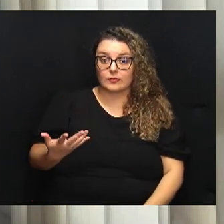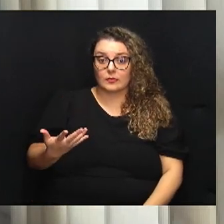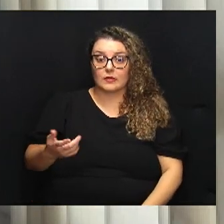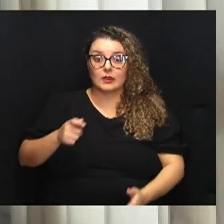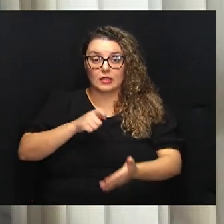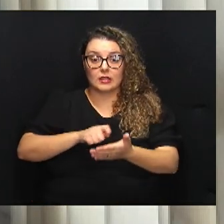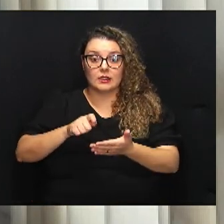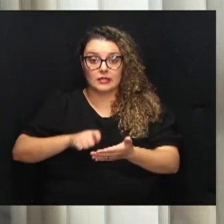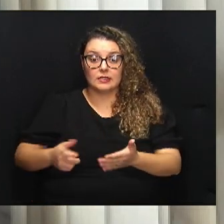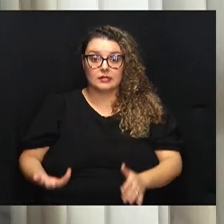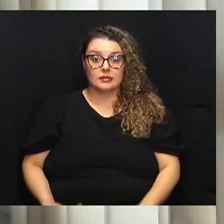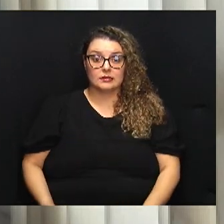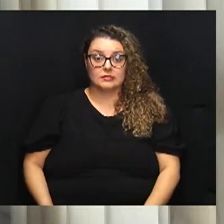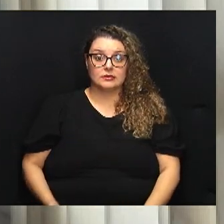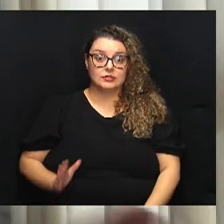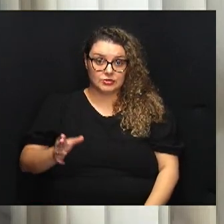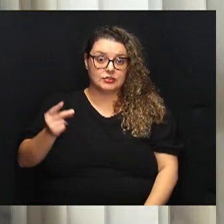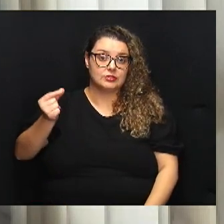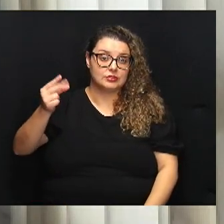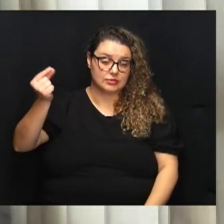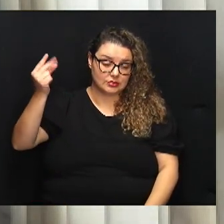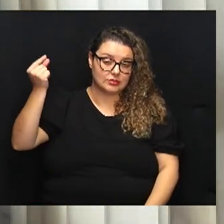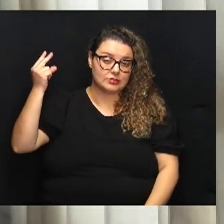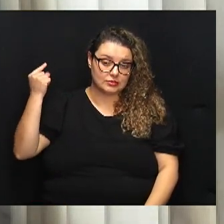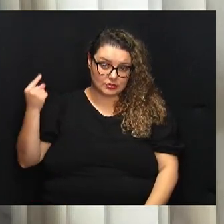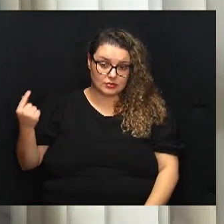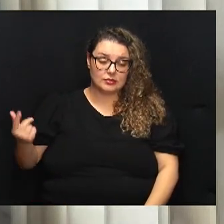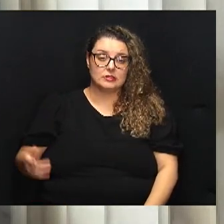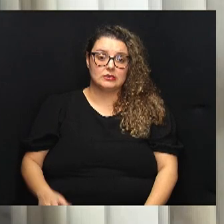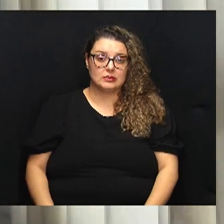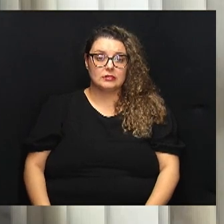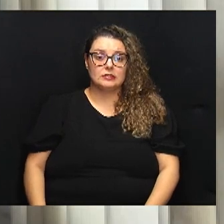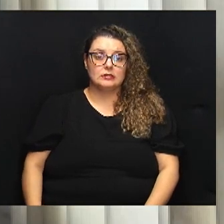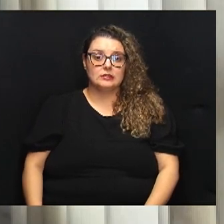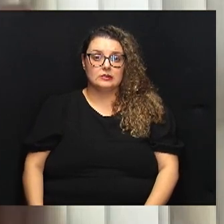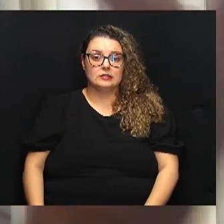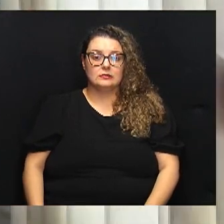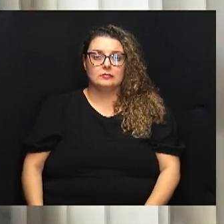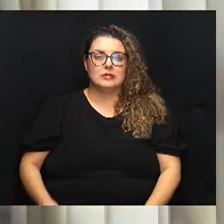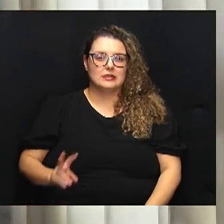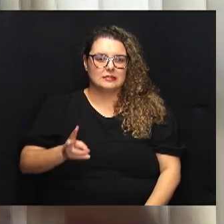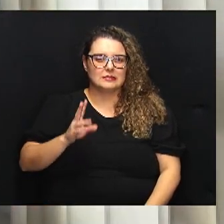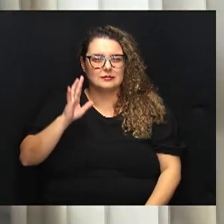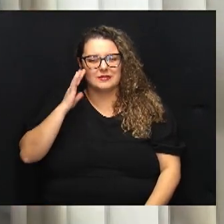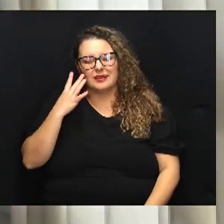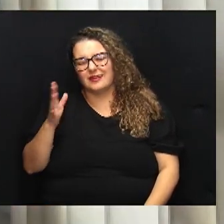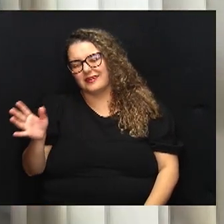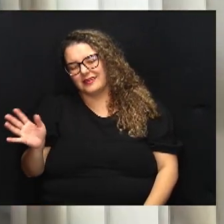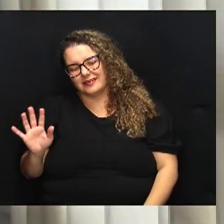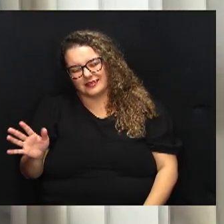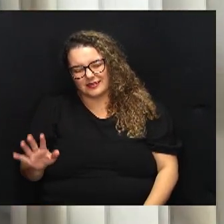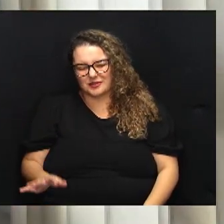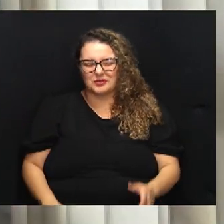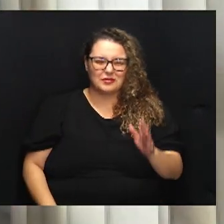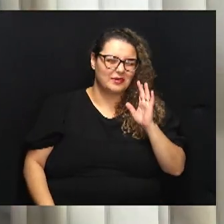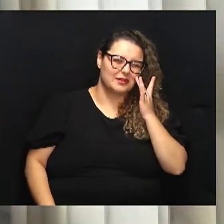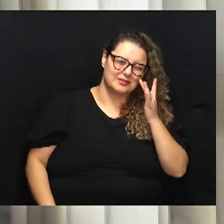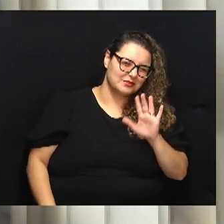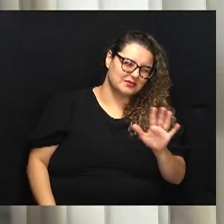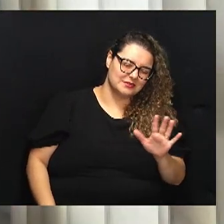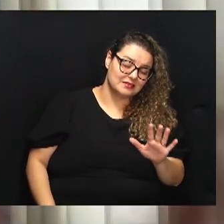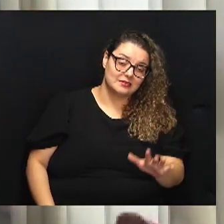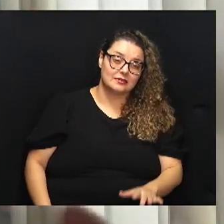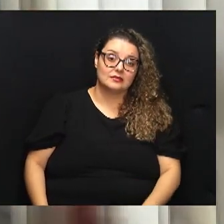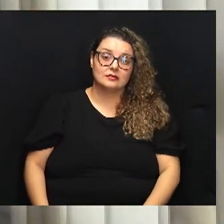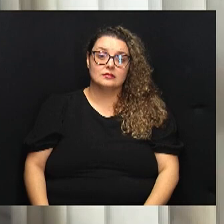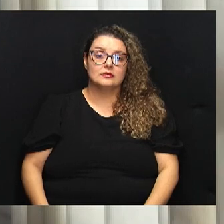escrever o livro, eu já tenho ela há muito tempo, mas sempre achava que, acho que não é isso, né? E